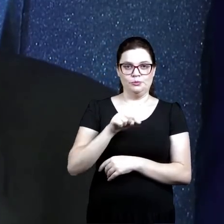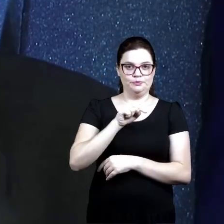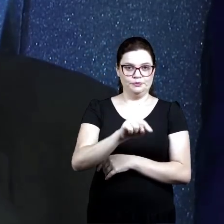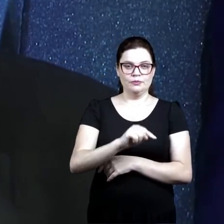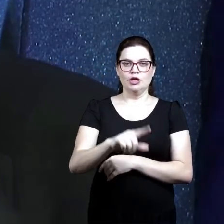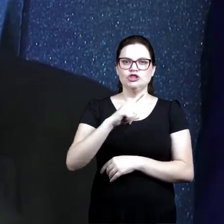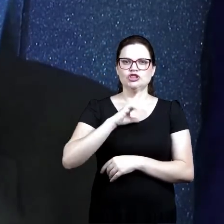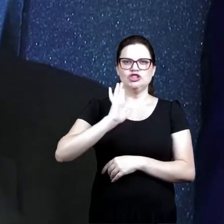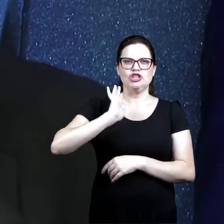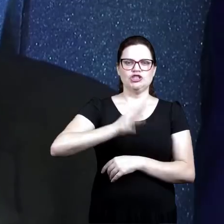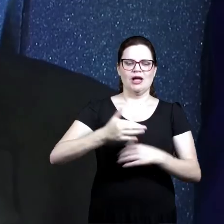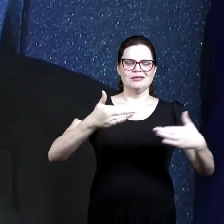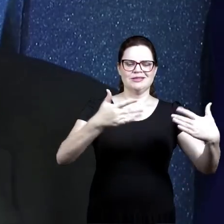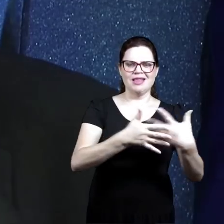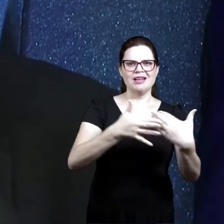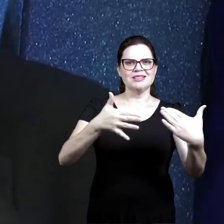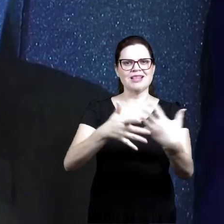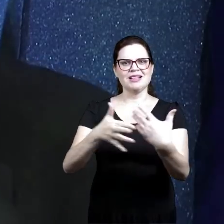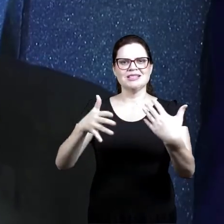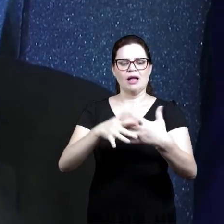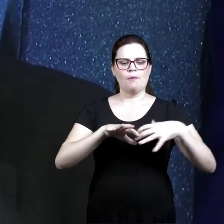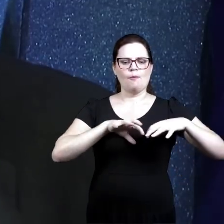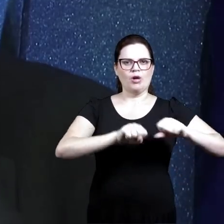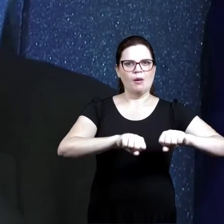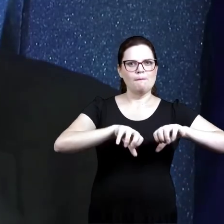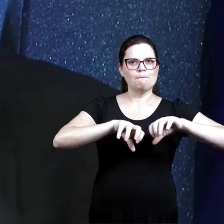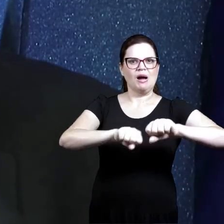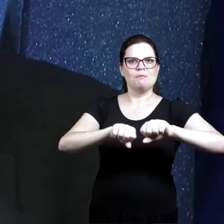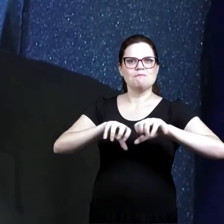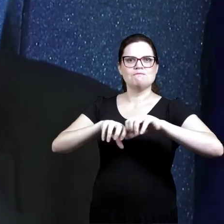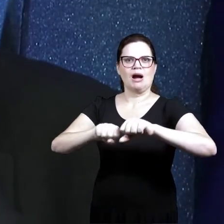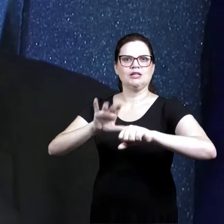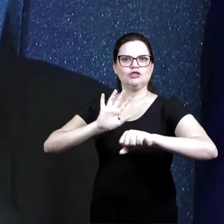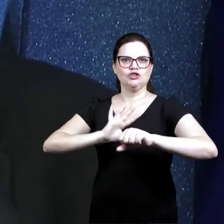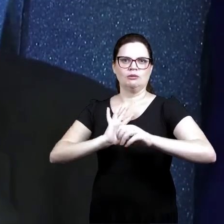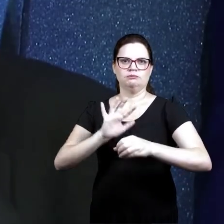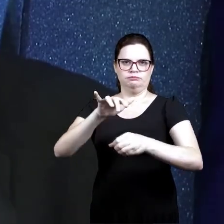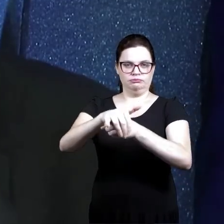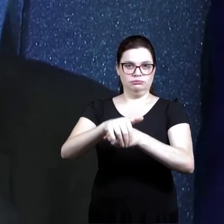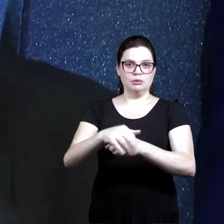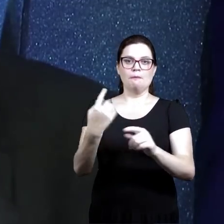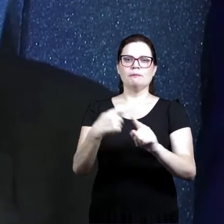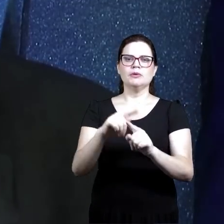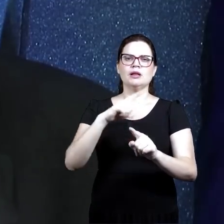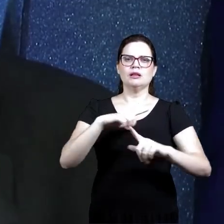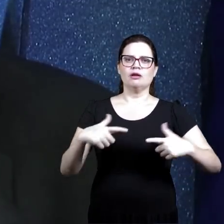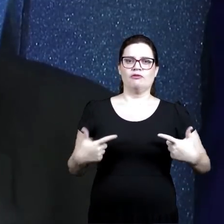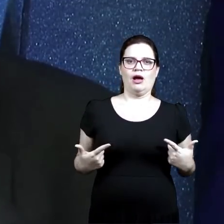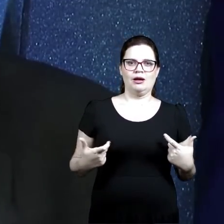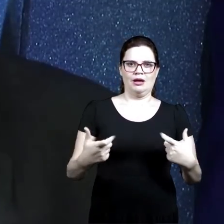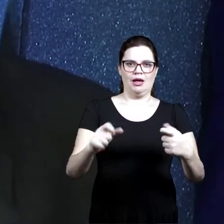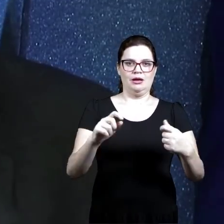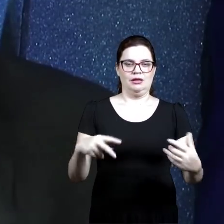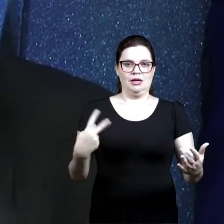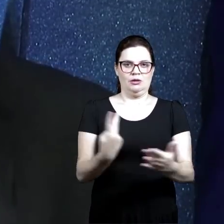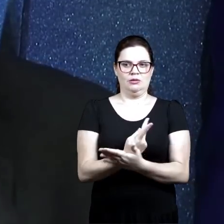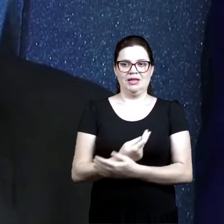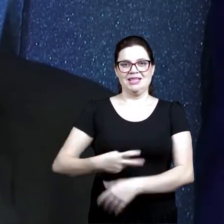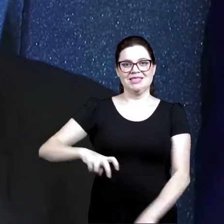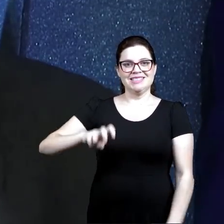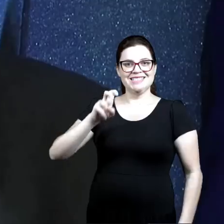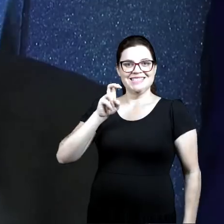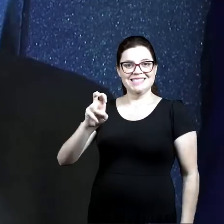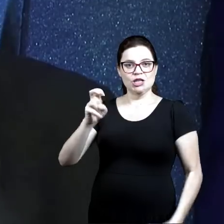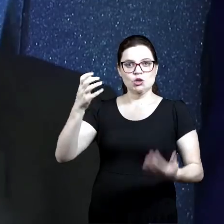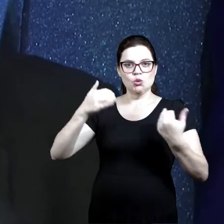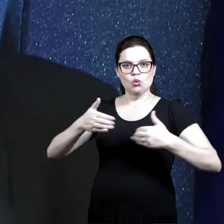dominado várias cidades que estavam subjugadas a ele. Tanto que aquela guerra que acontece entre os 5